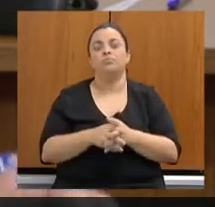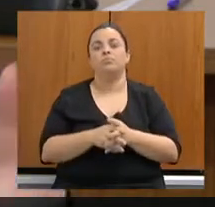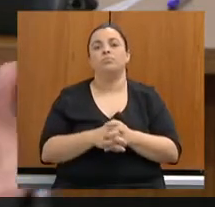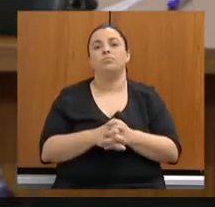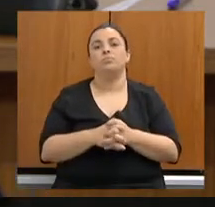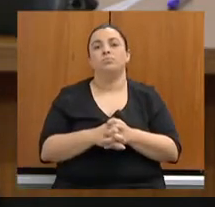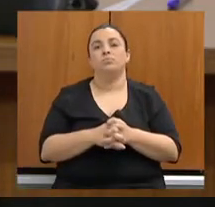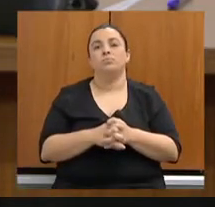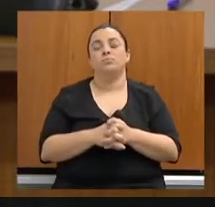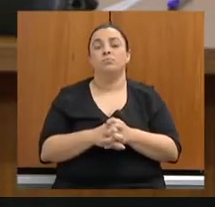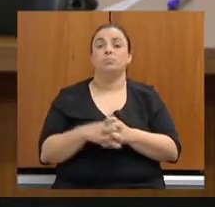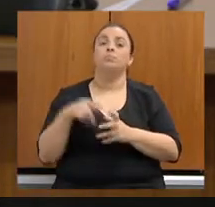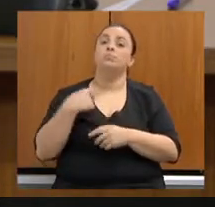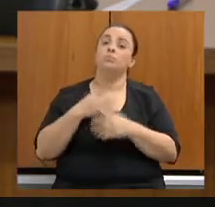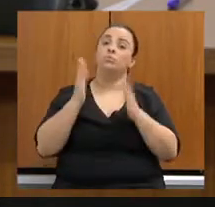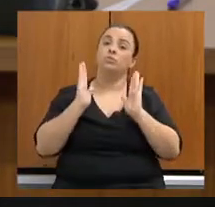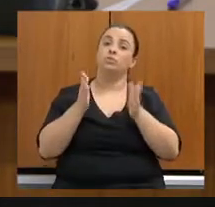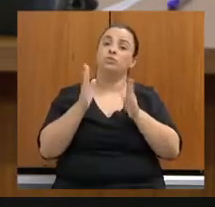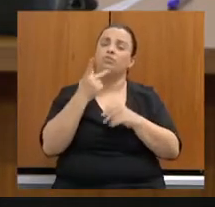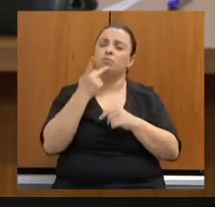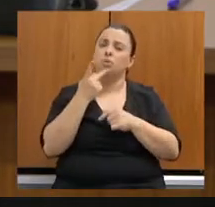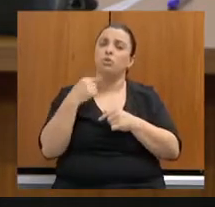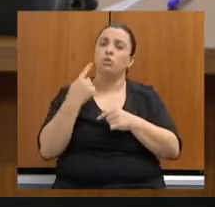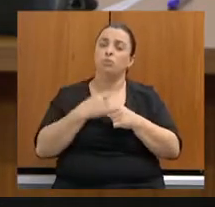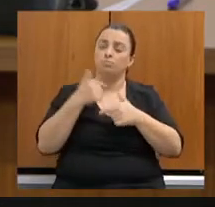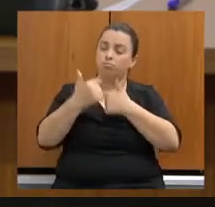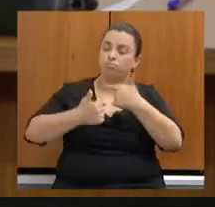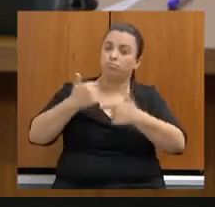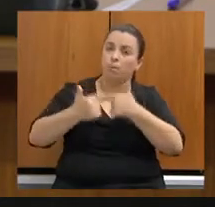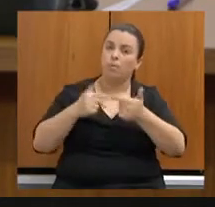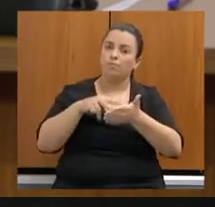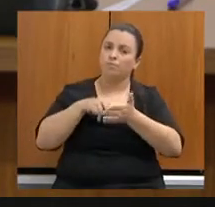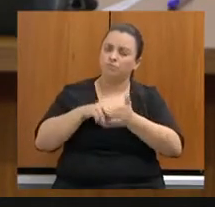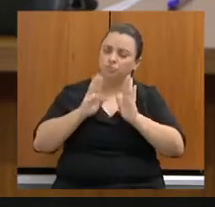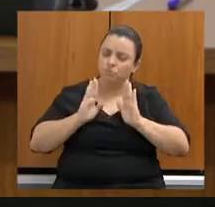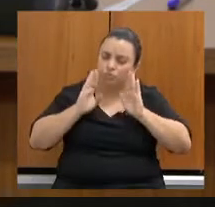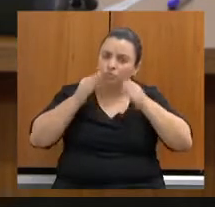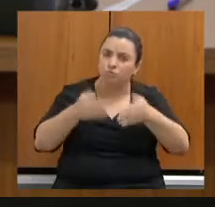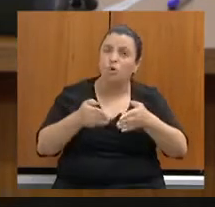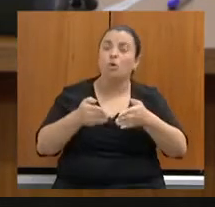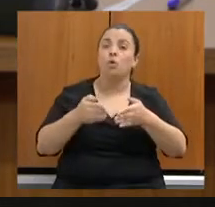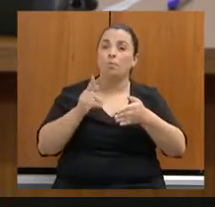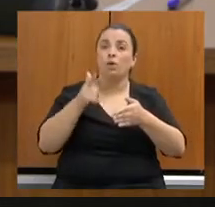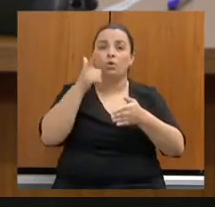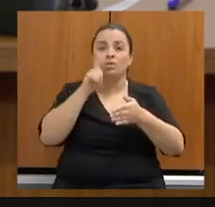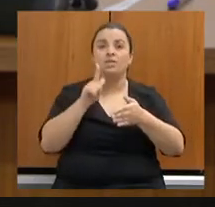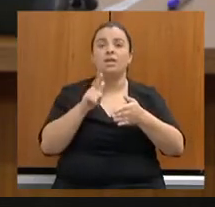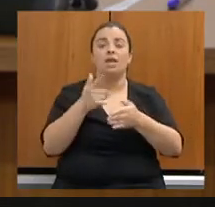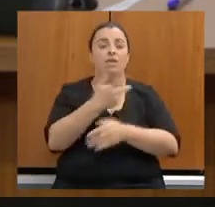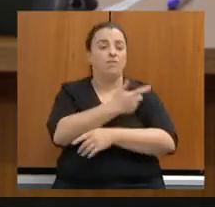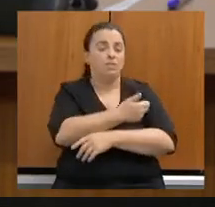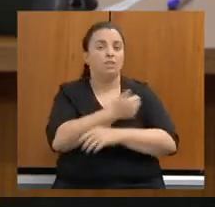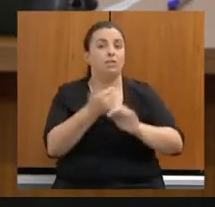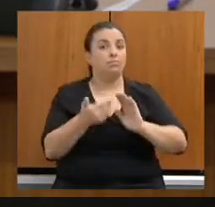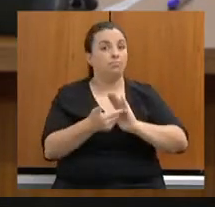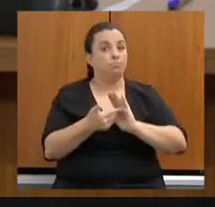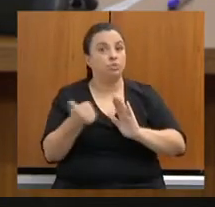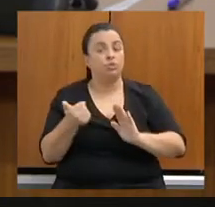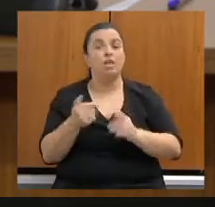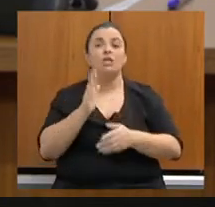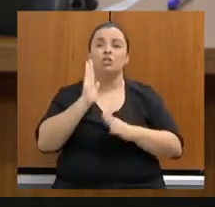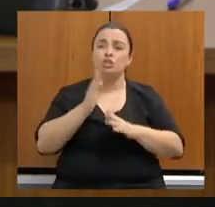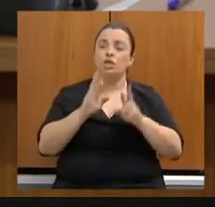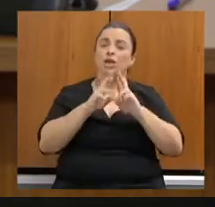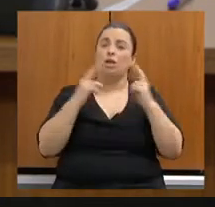nós estamos com meu só comentei firmes nesses trabalhos para retirada de vacinação Então já foram feitas várias reuniões